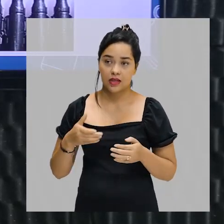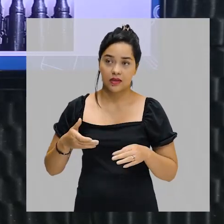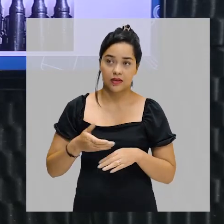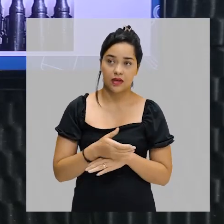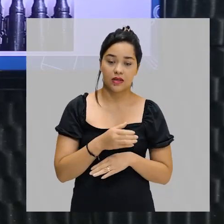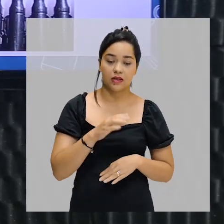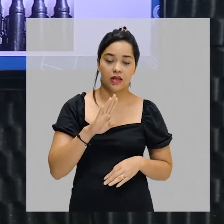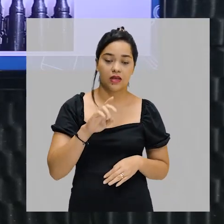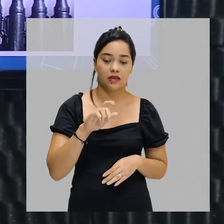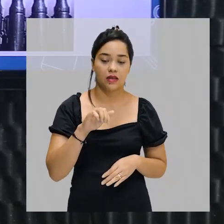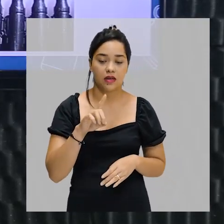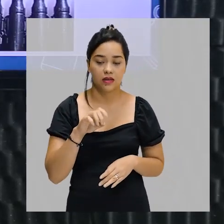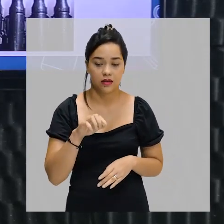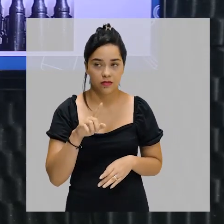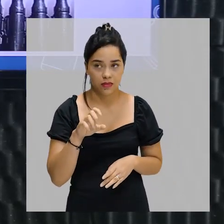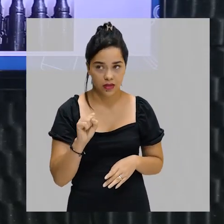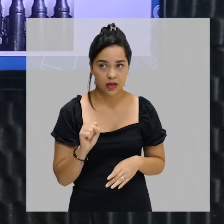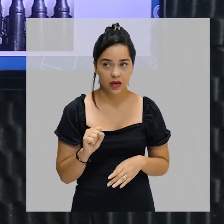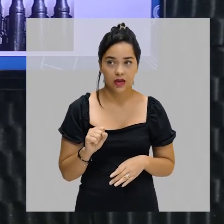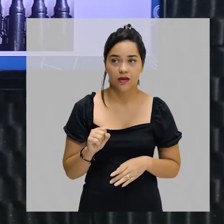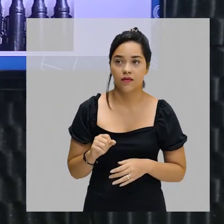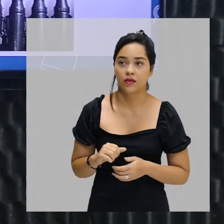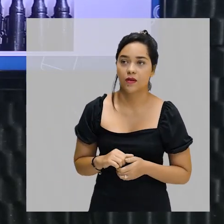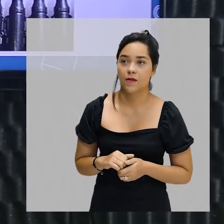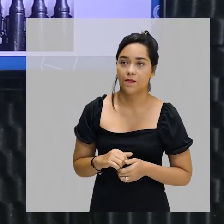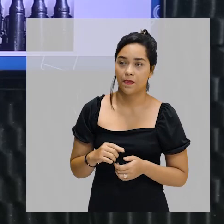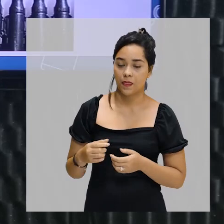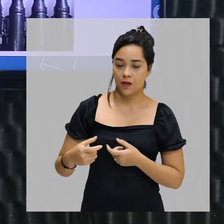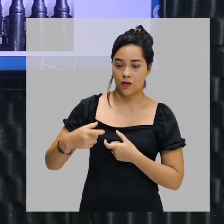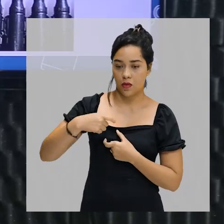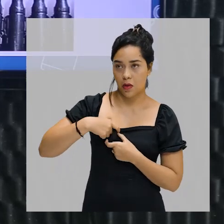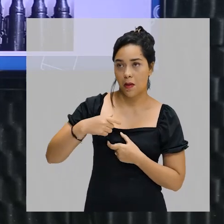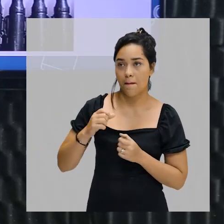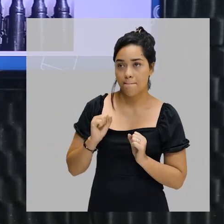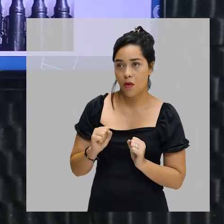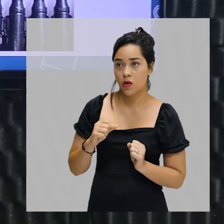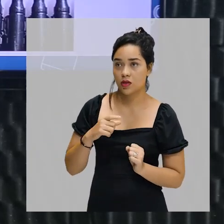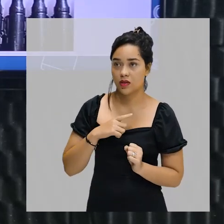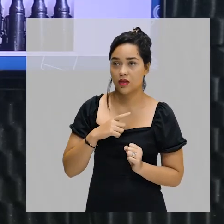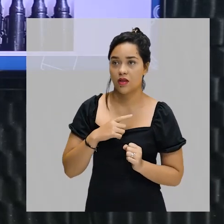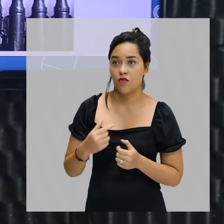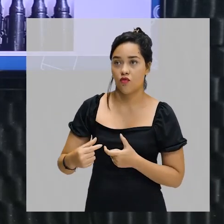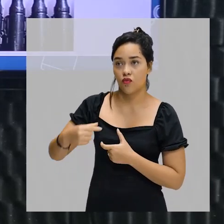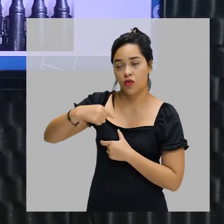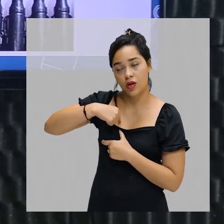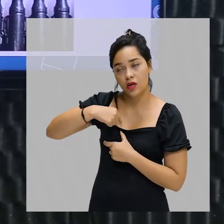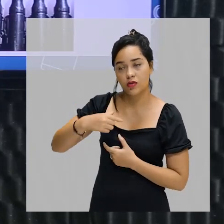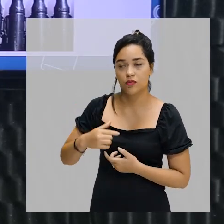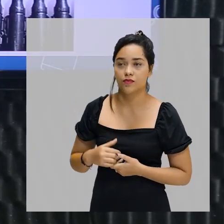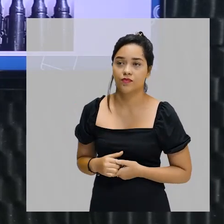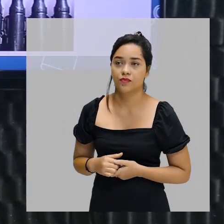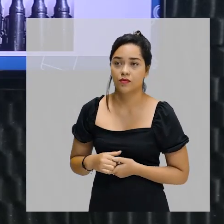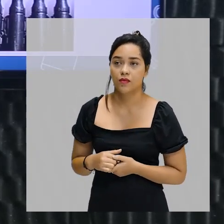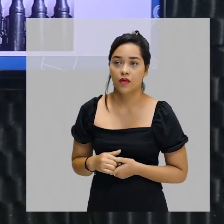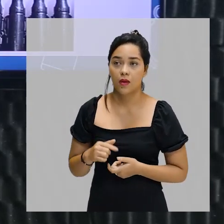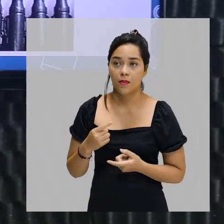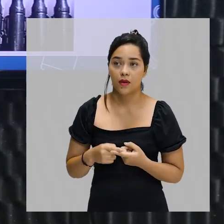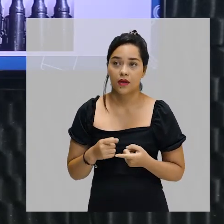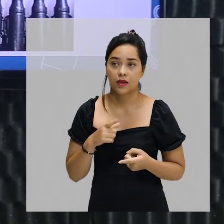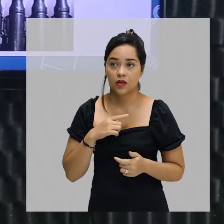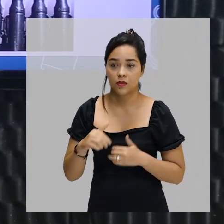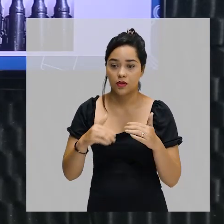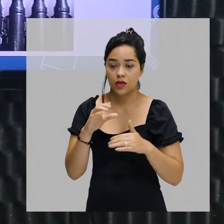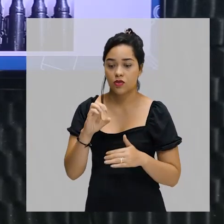essas blindagens. Um colete à prova de bala, por exemplo, uma bala de urânio pobre, ela acaba furando, ok? Porque ela vai entrar no processo